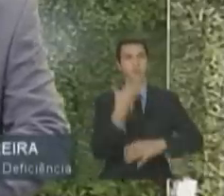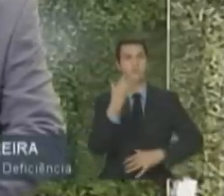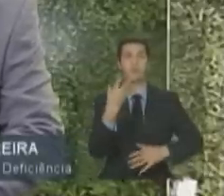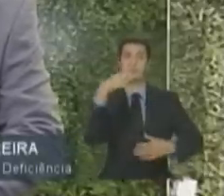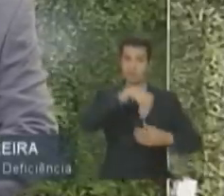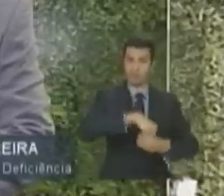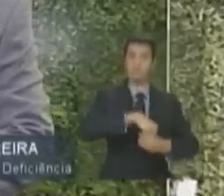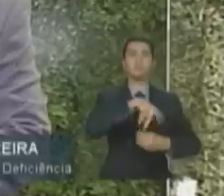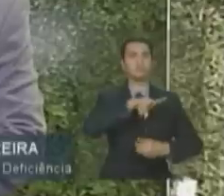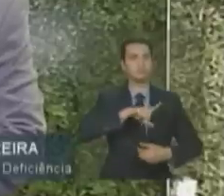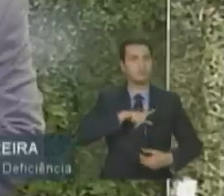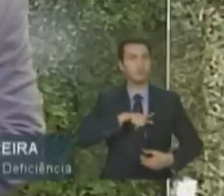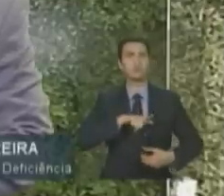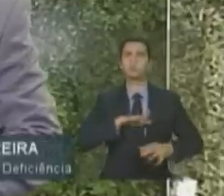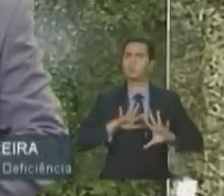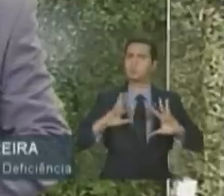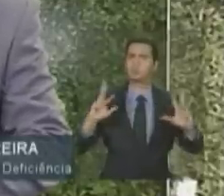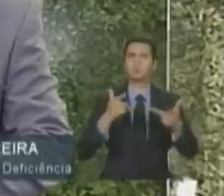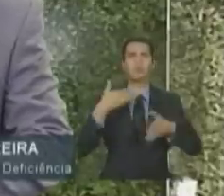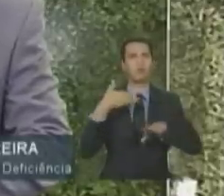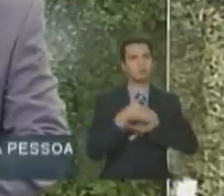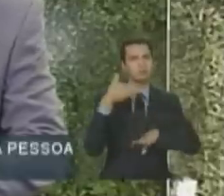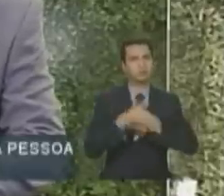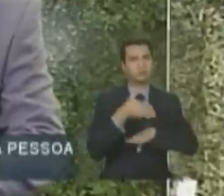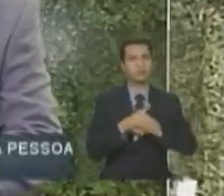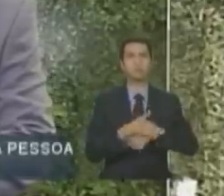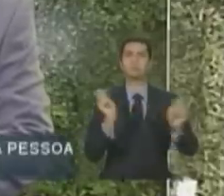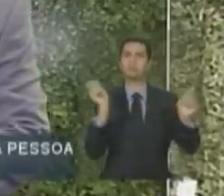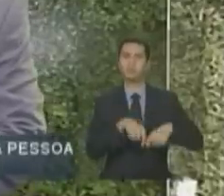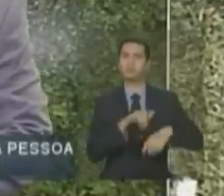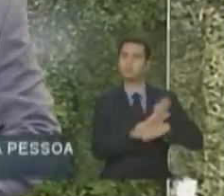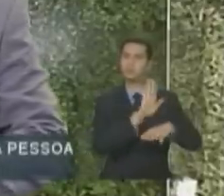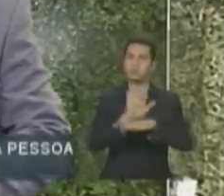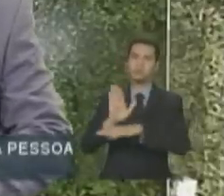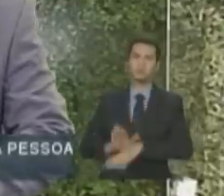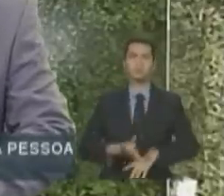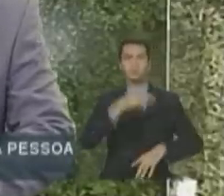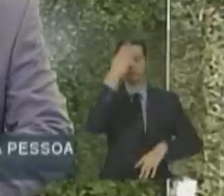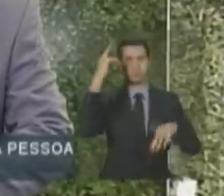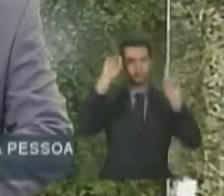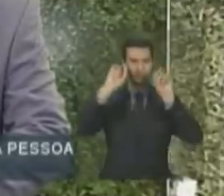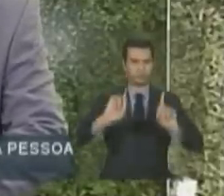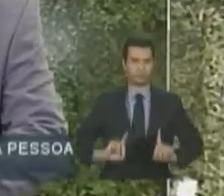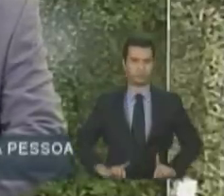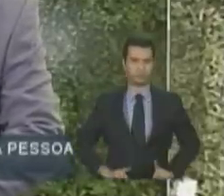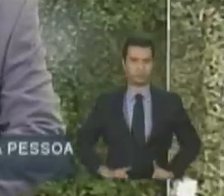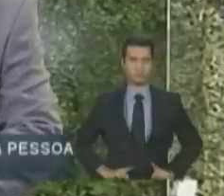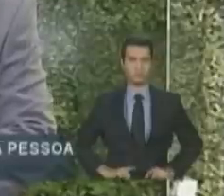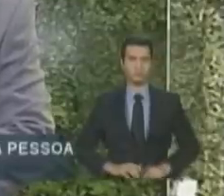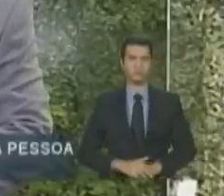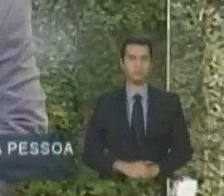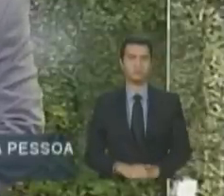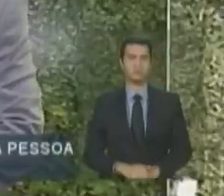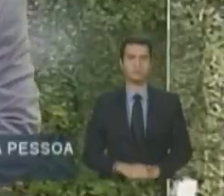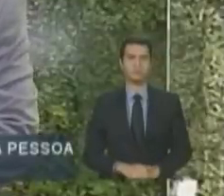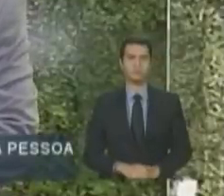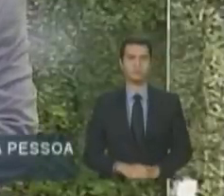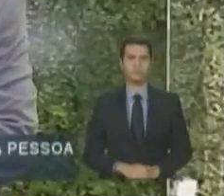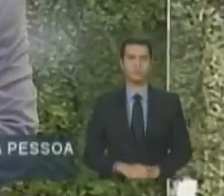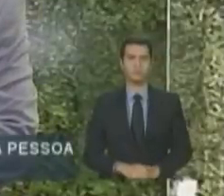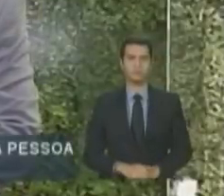veículos acessíveis para justamente dar todo o apoio, todo o atendimento às pessoas com deficiência.